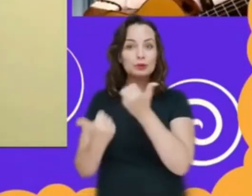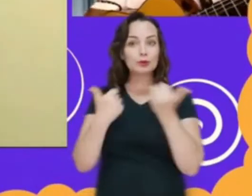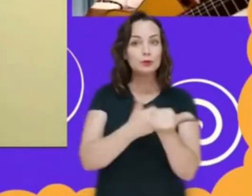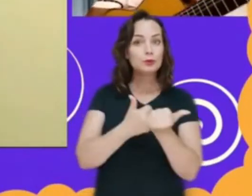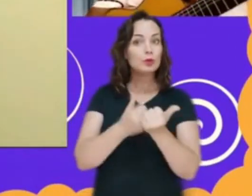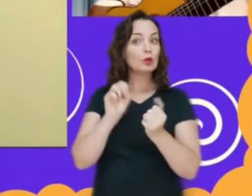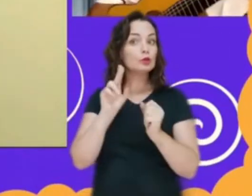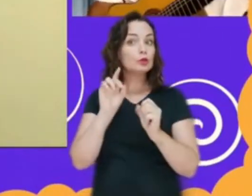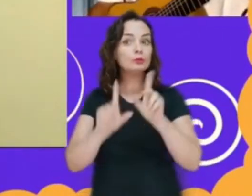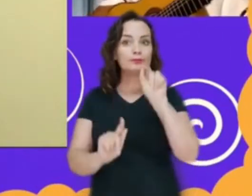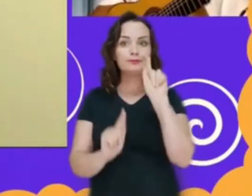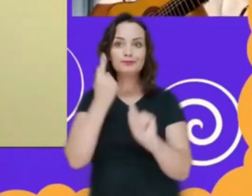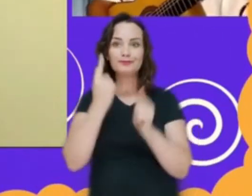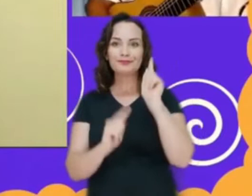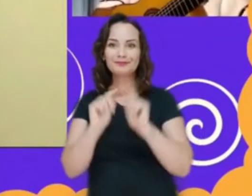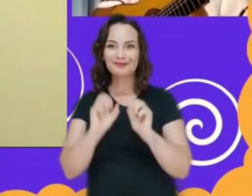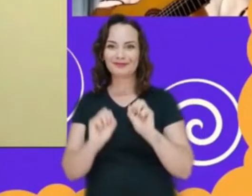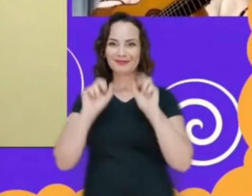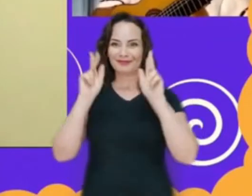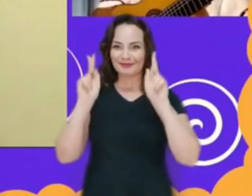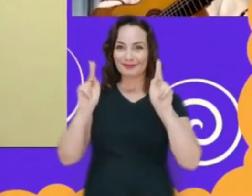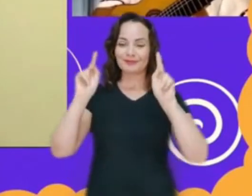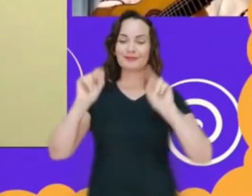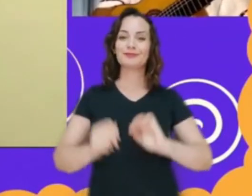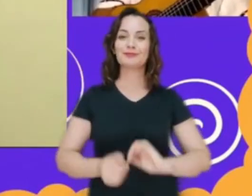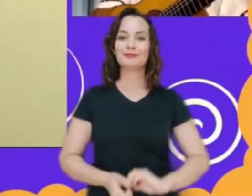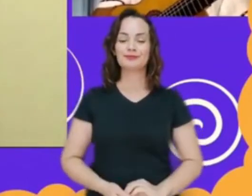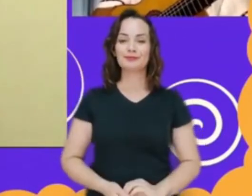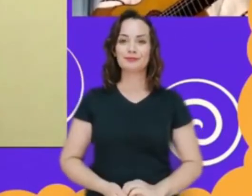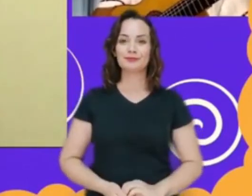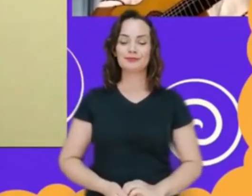ficar o movimento Beleza? Boa, boa